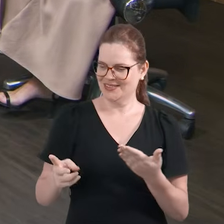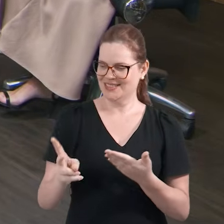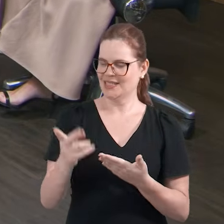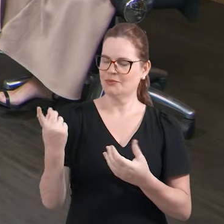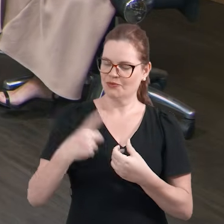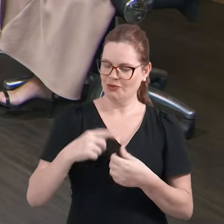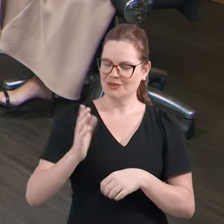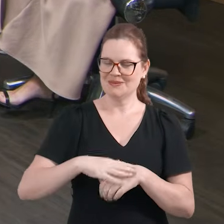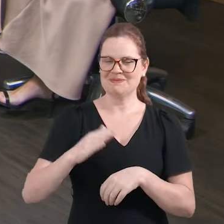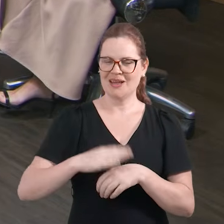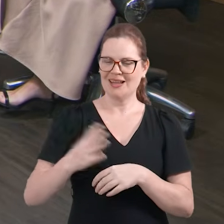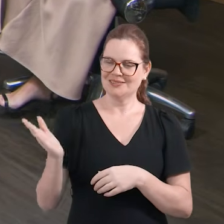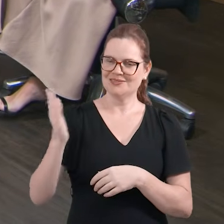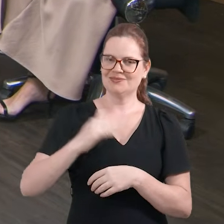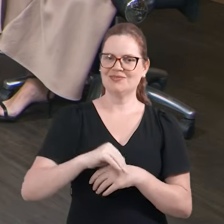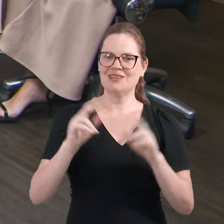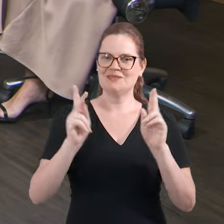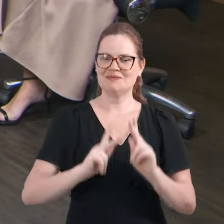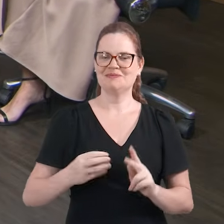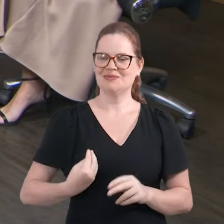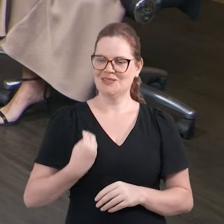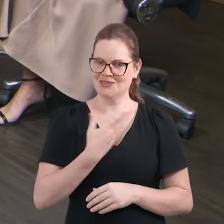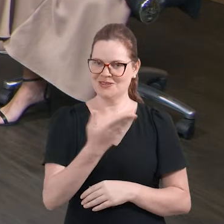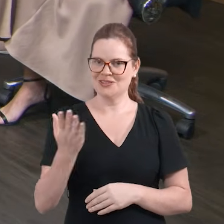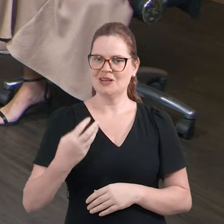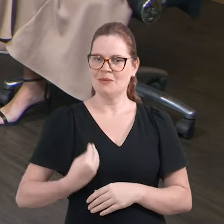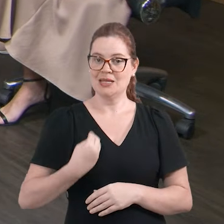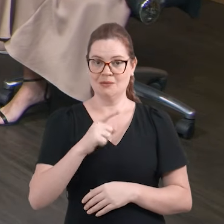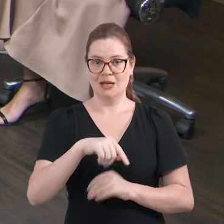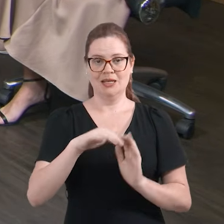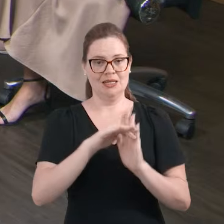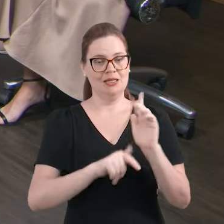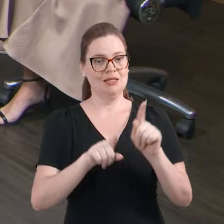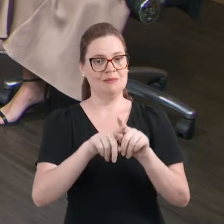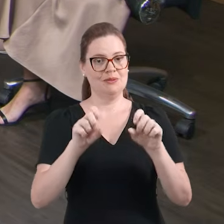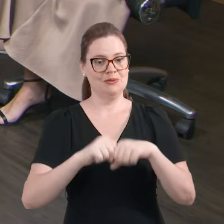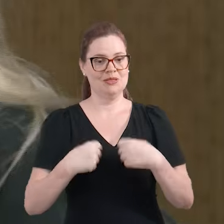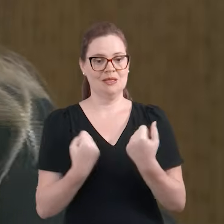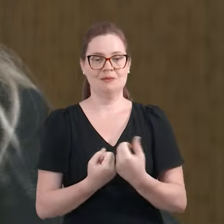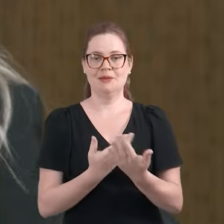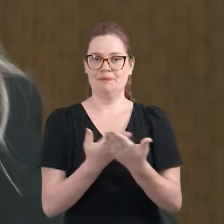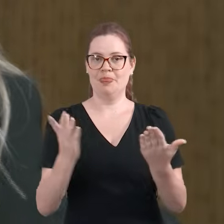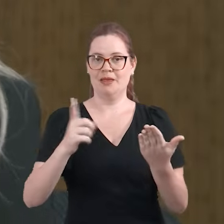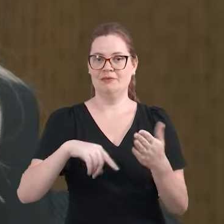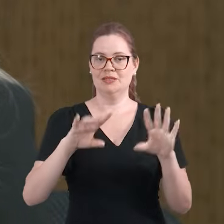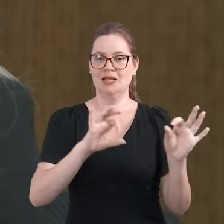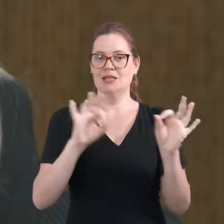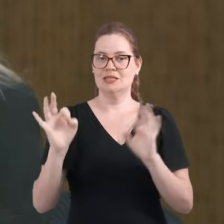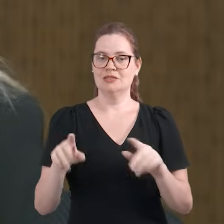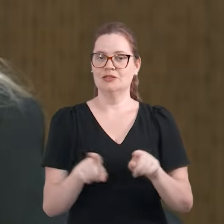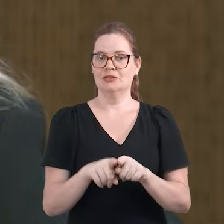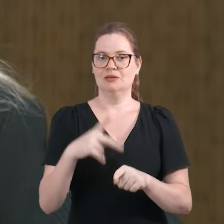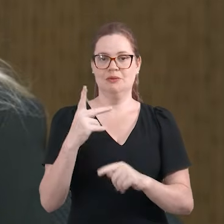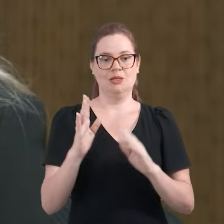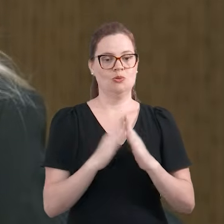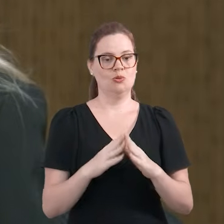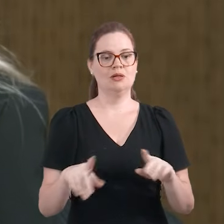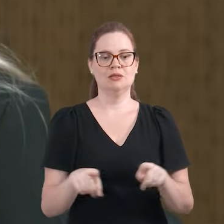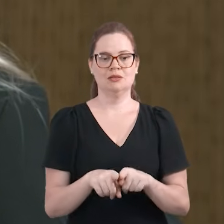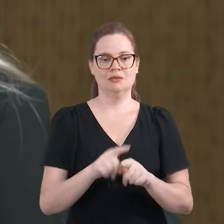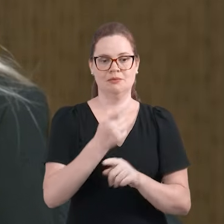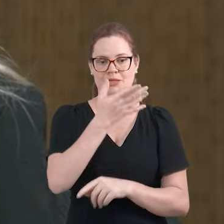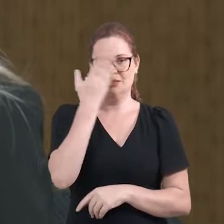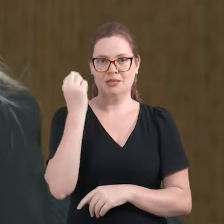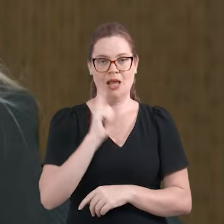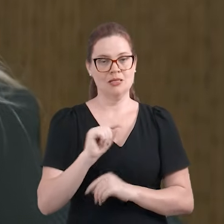bem-vindos, voltem mais vezes para participar do programa, para vir aqui aos seminários, e a você, jovem, que está aí na sua casa,